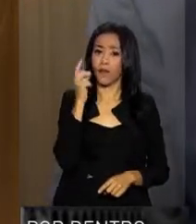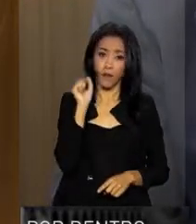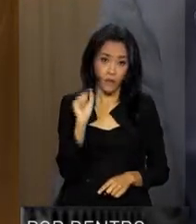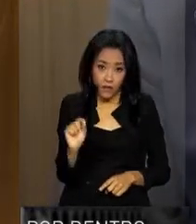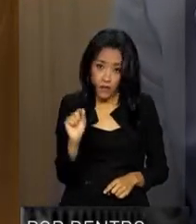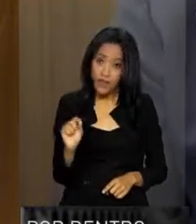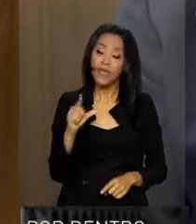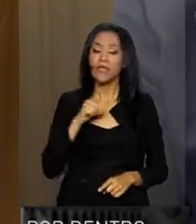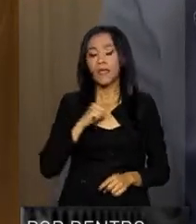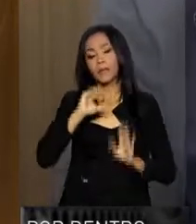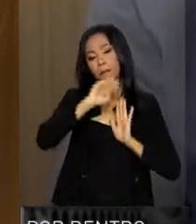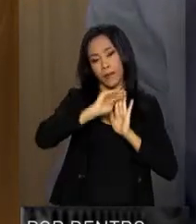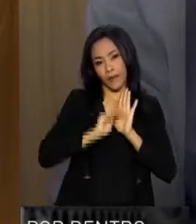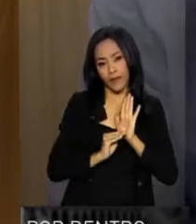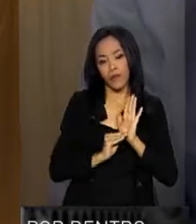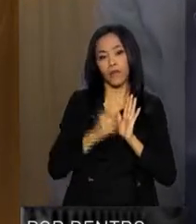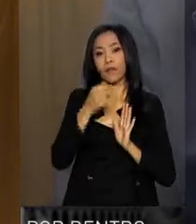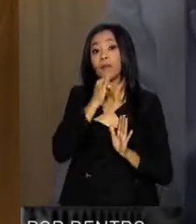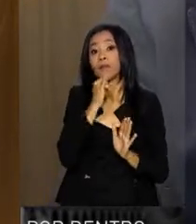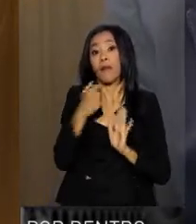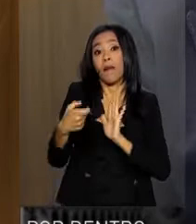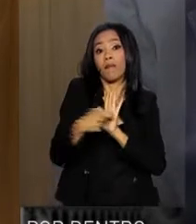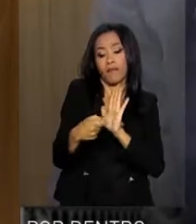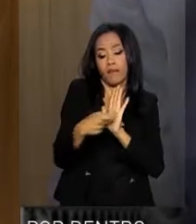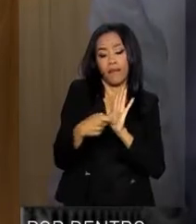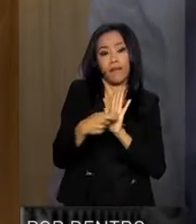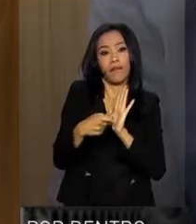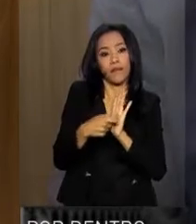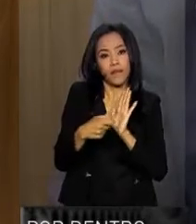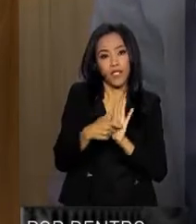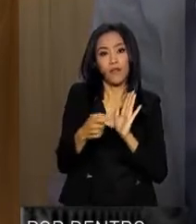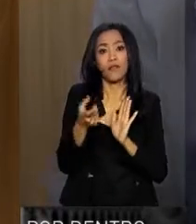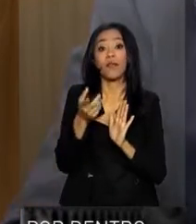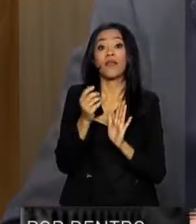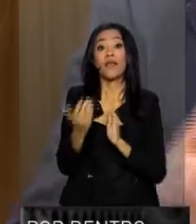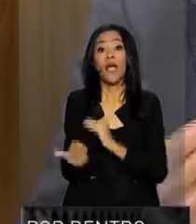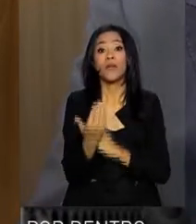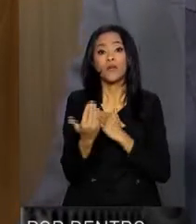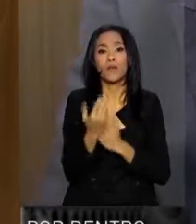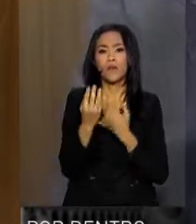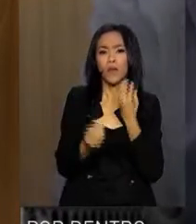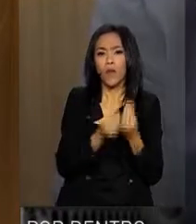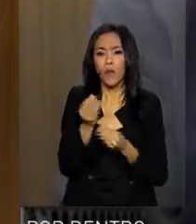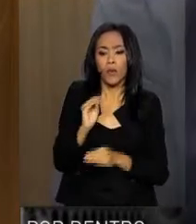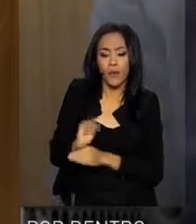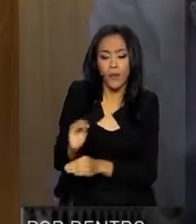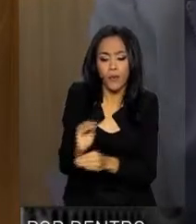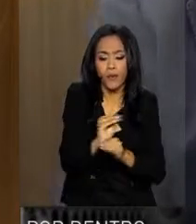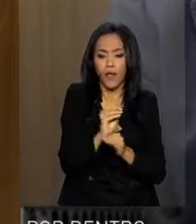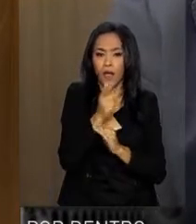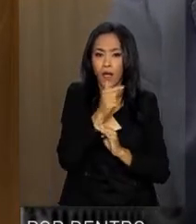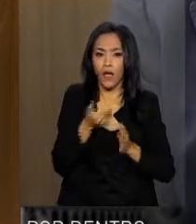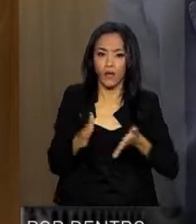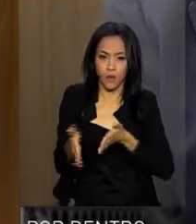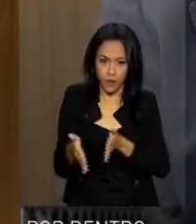como o aplicativo do plantão cores de rios que é um programa que você pode é